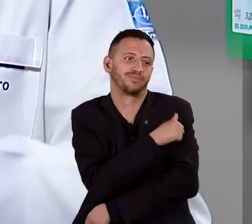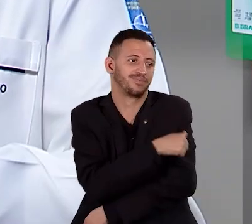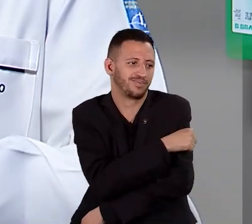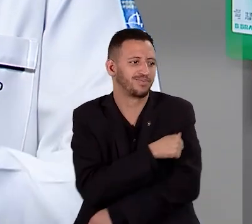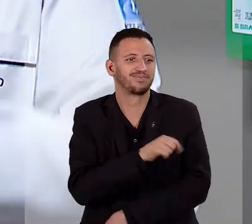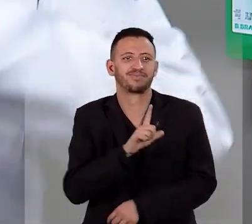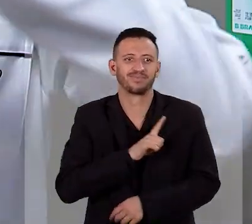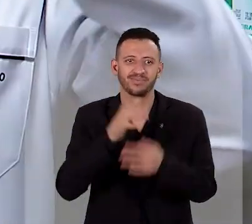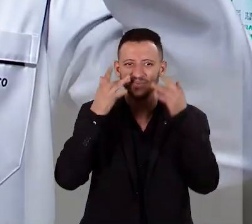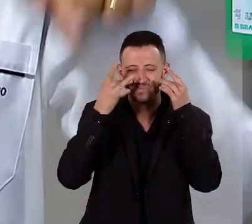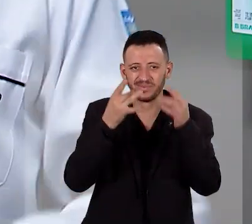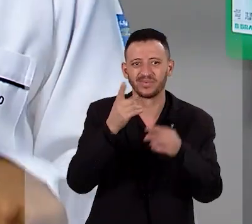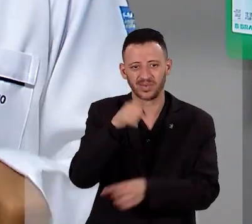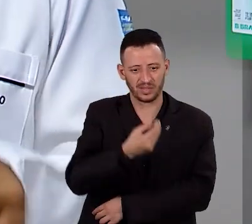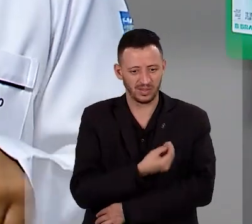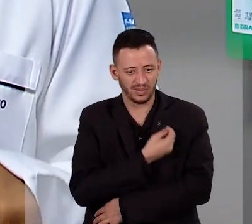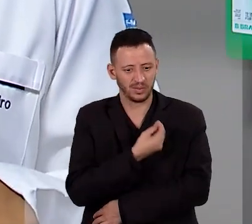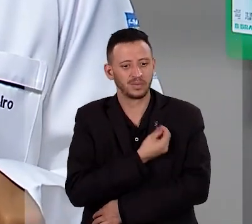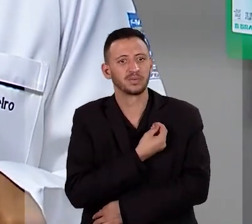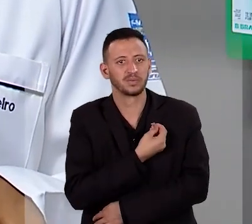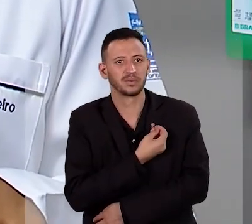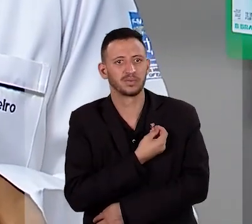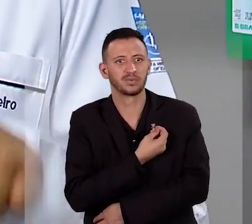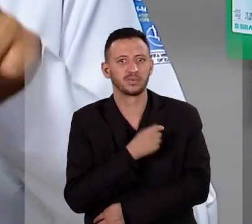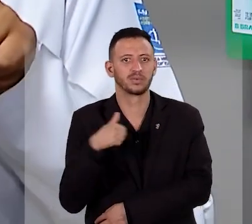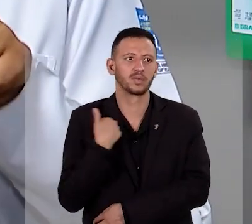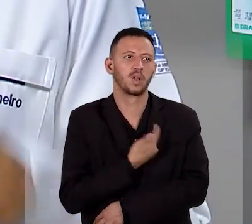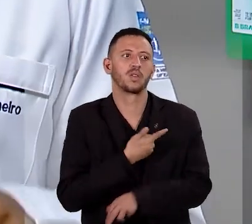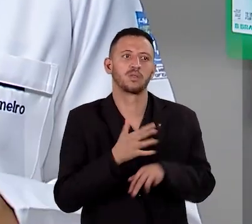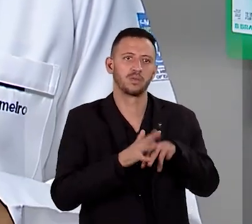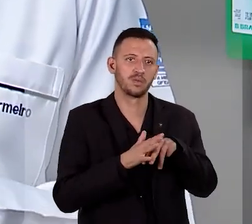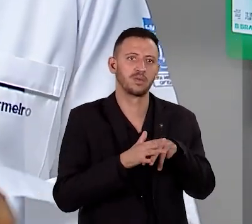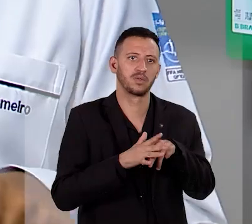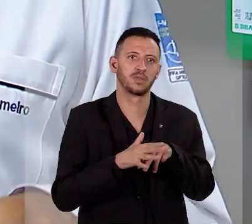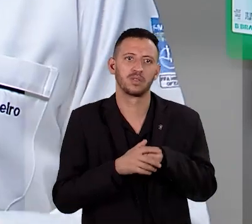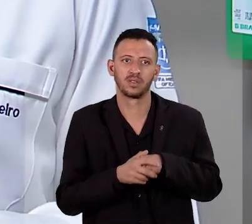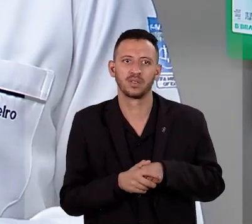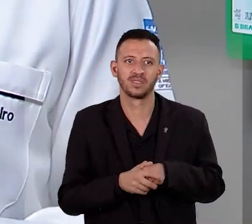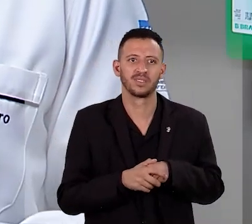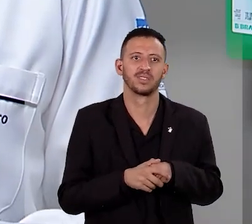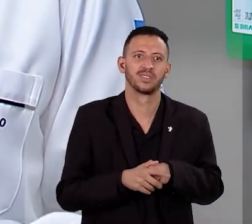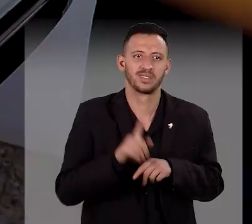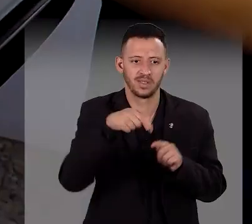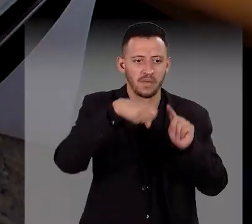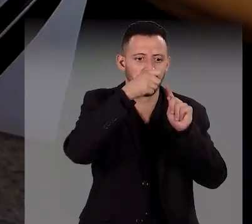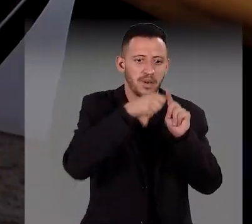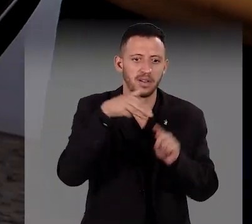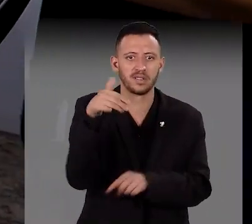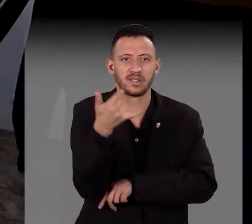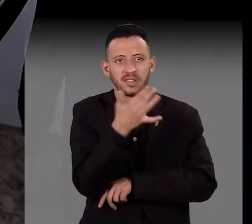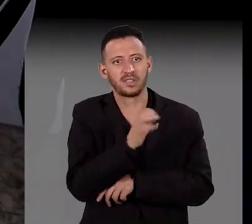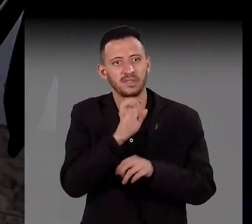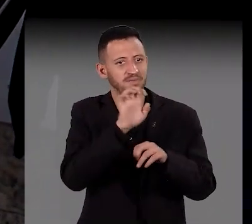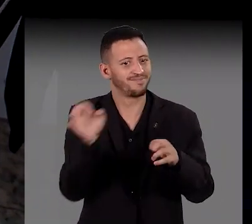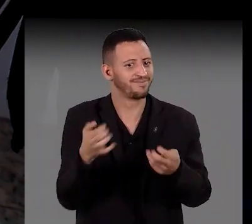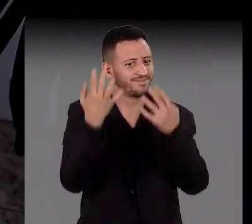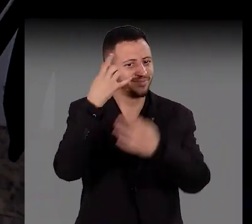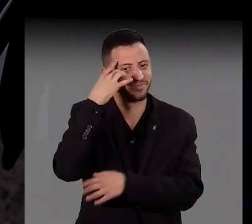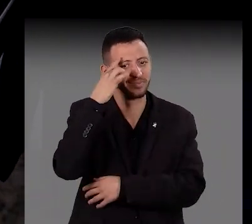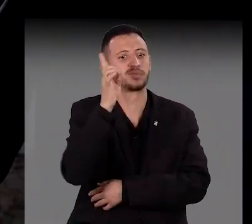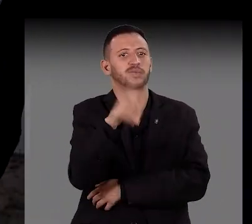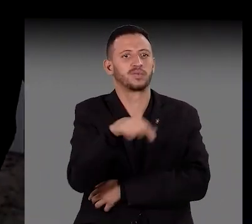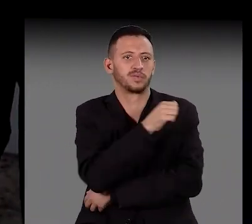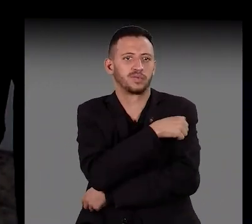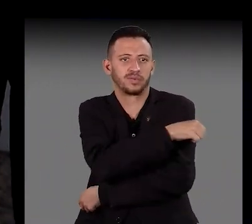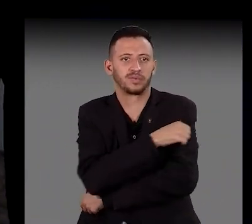enfermagem ela está presente tanto no início da vida do nosso paciente ao processo de morte. No mês de maio, são comemorados